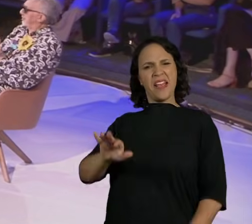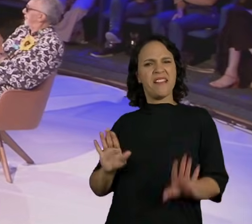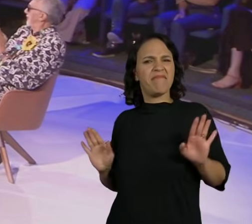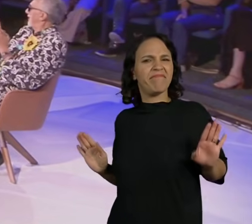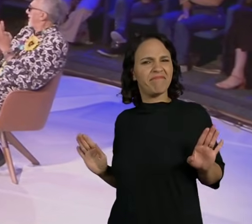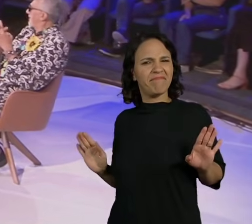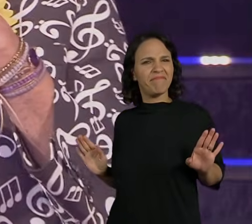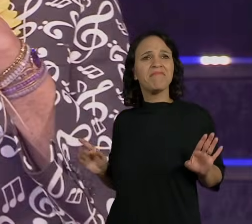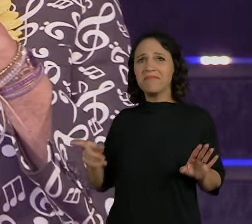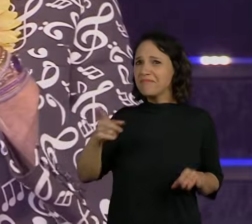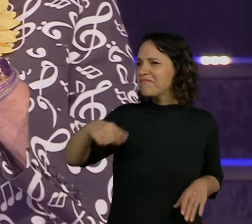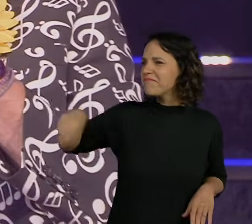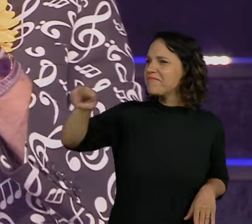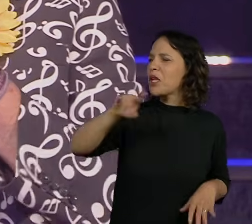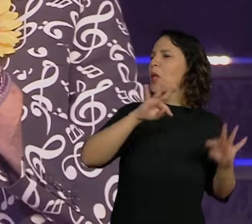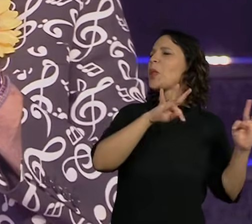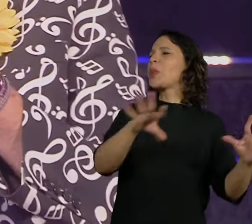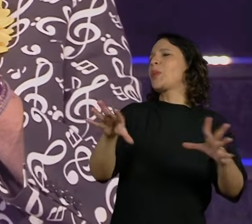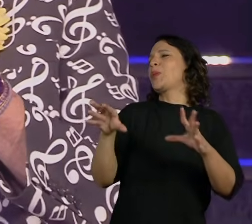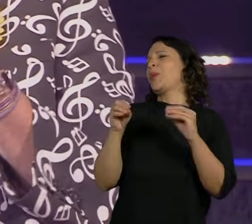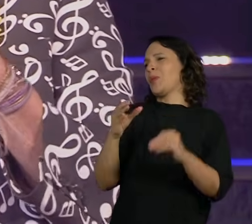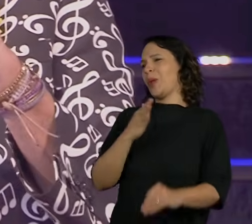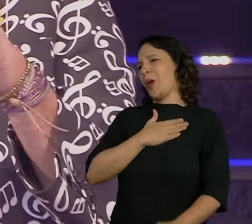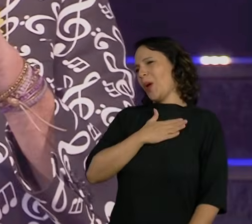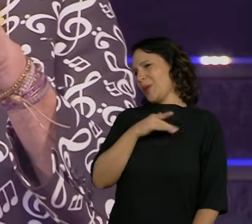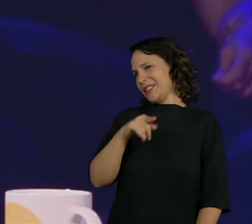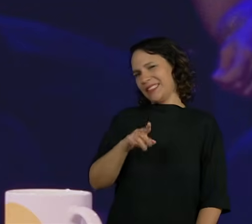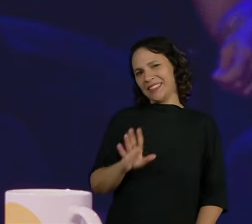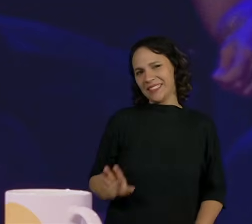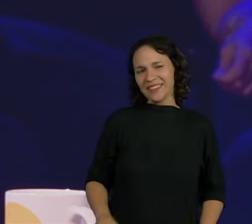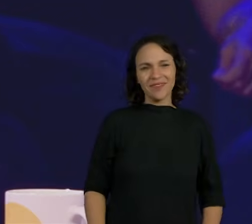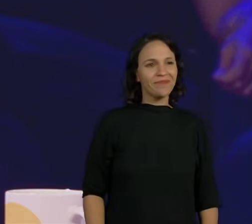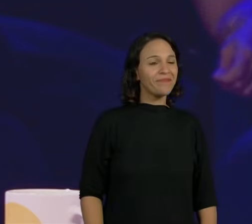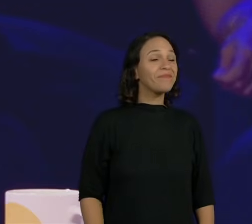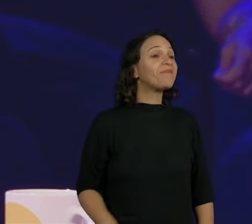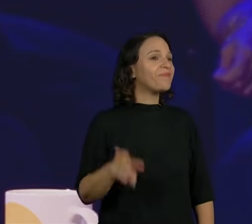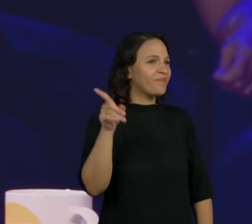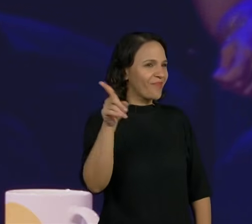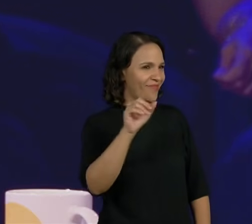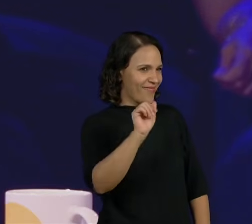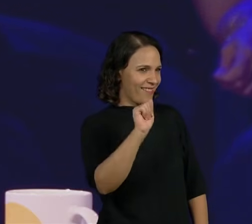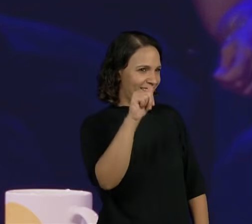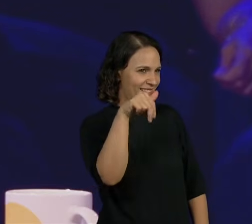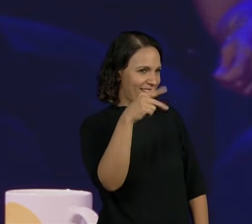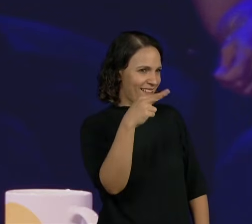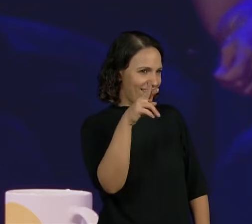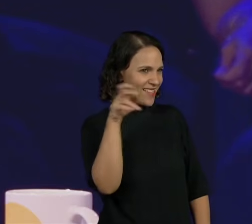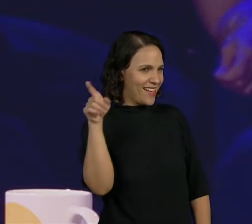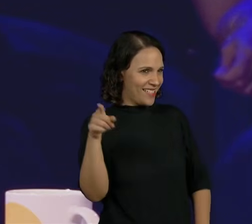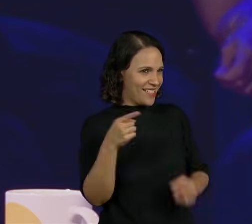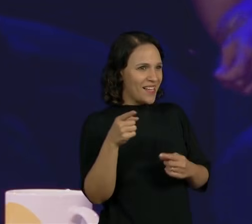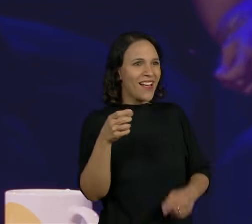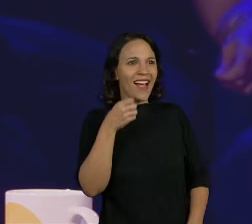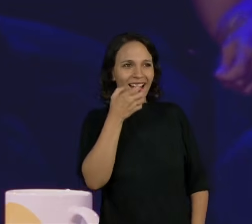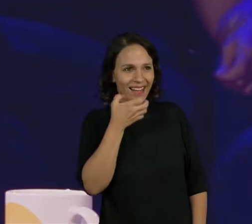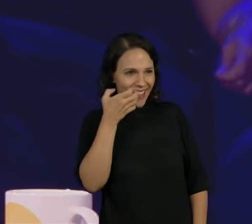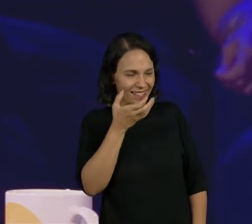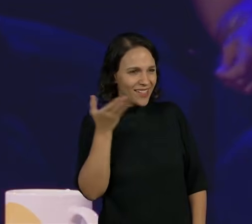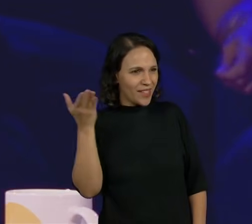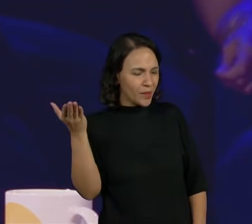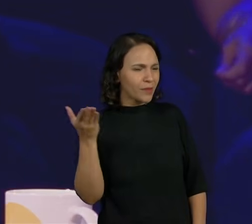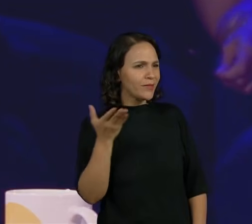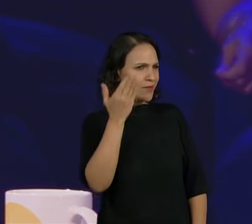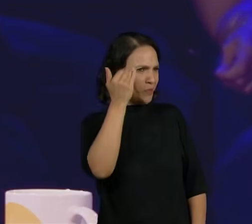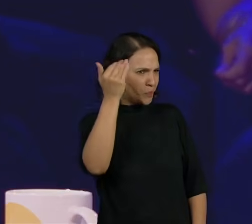for classificar, tem um gregoriano medonho. Deixa eu, o André aqui, o nosso músico, esse grande ator de musical e